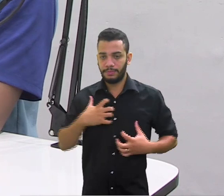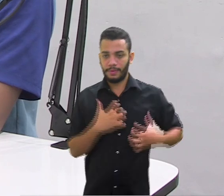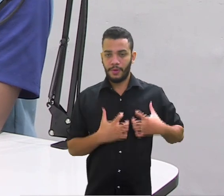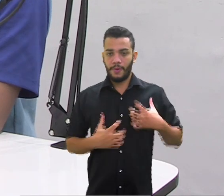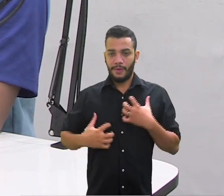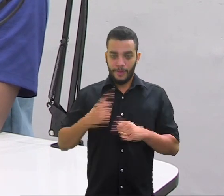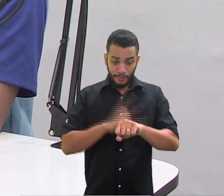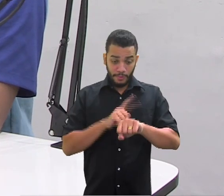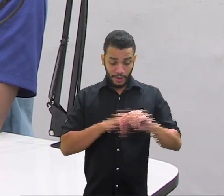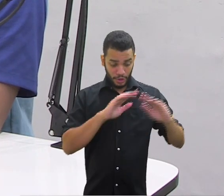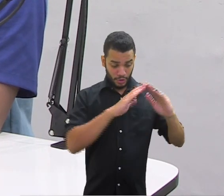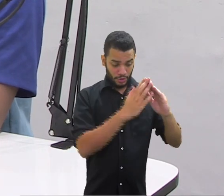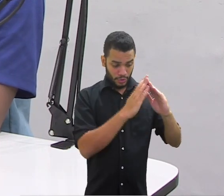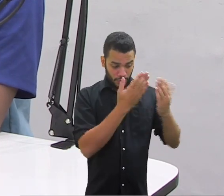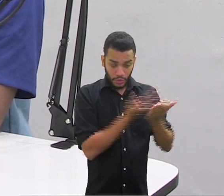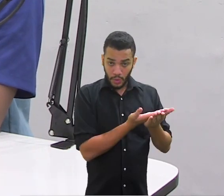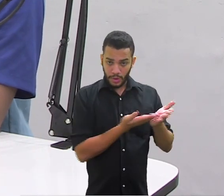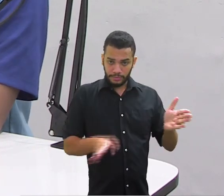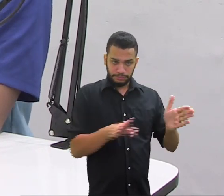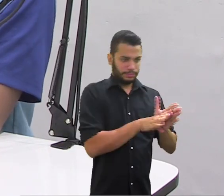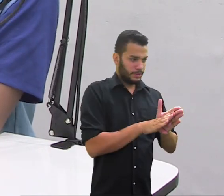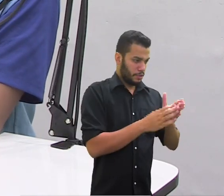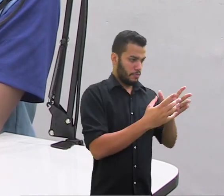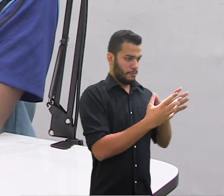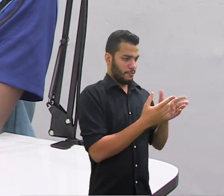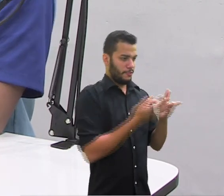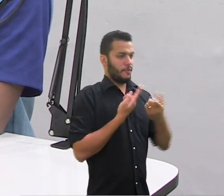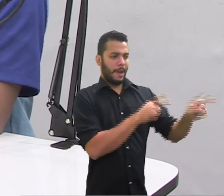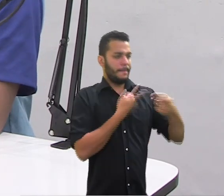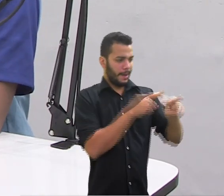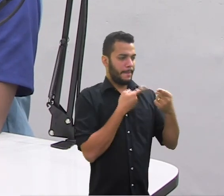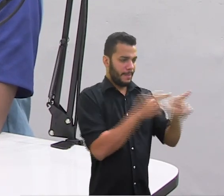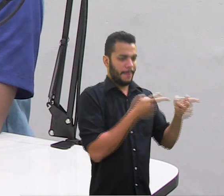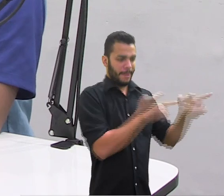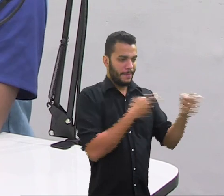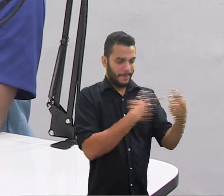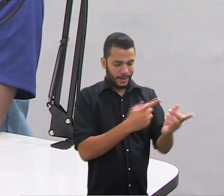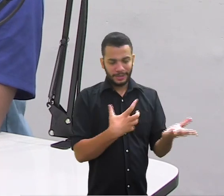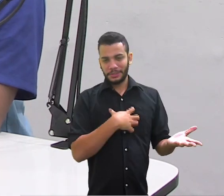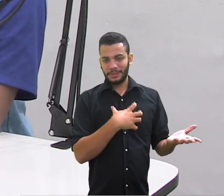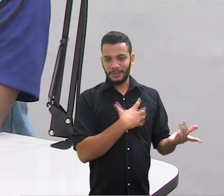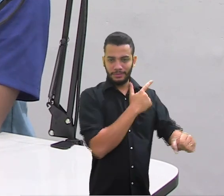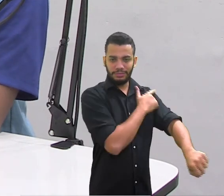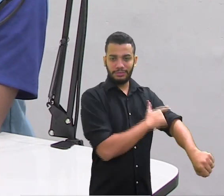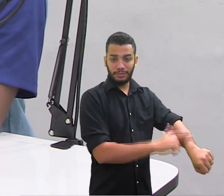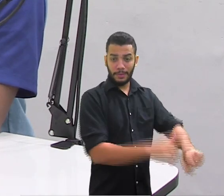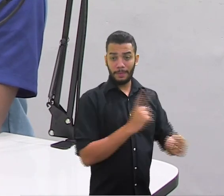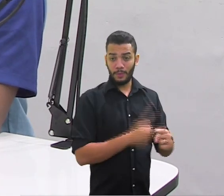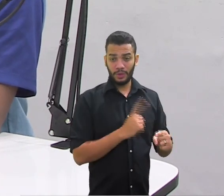tudo. Porque a gente vai identificar isso no jeito que a criança vai agir, no jeito que a criança vai